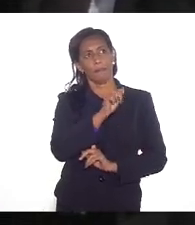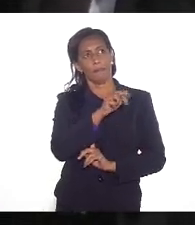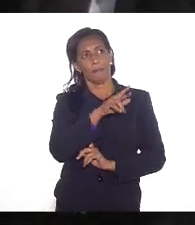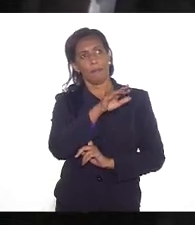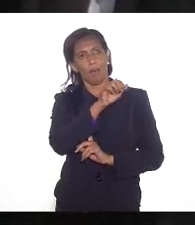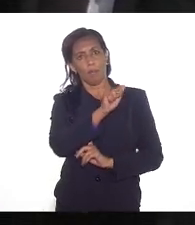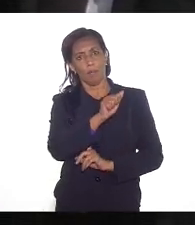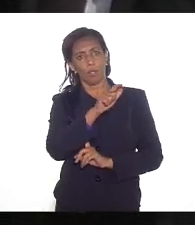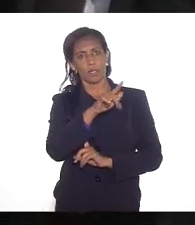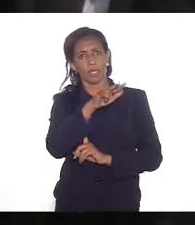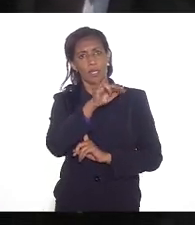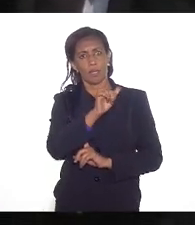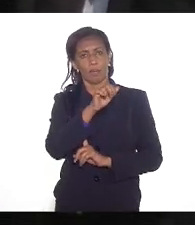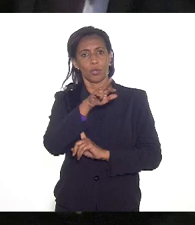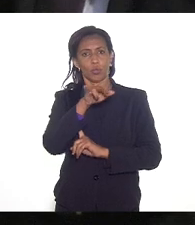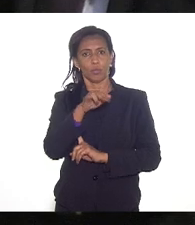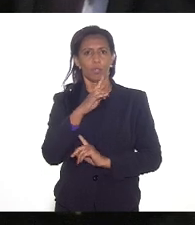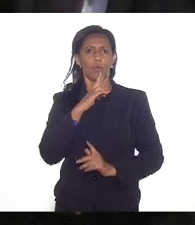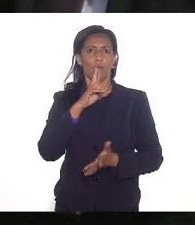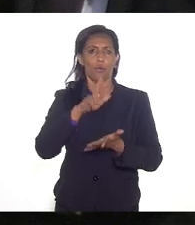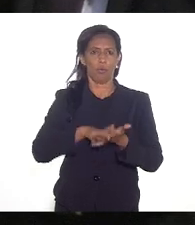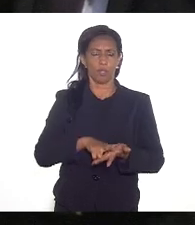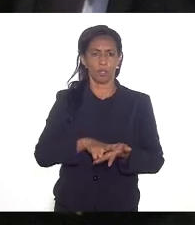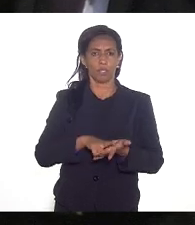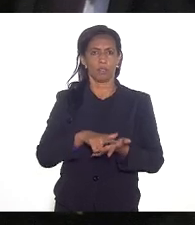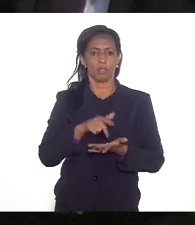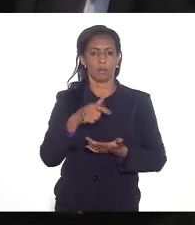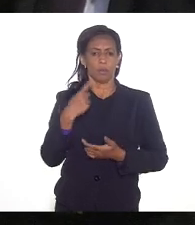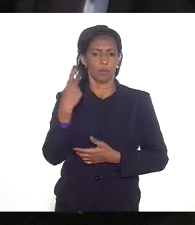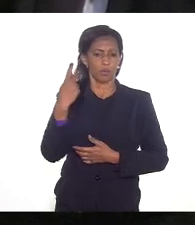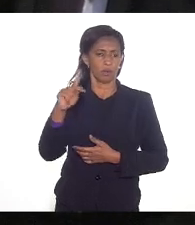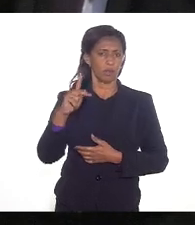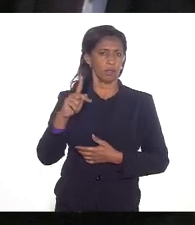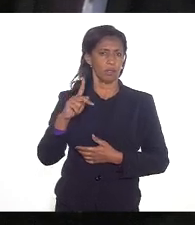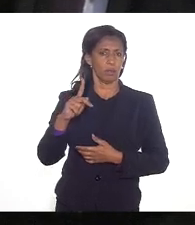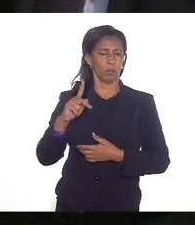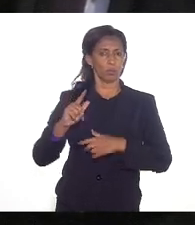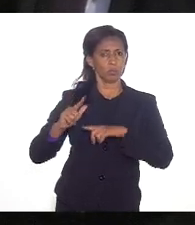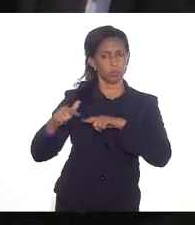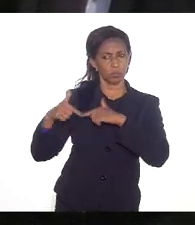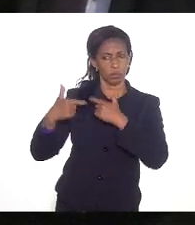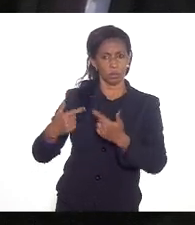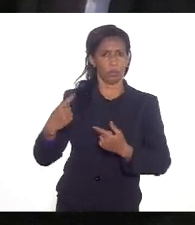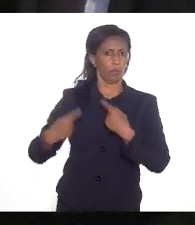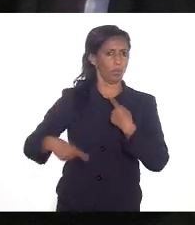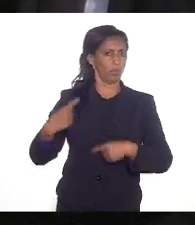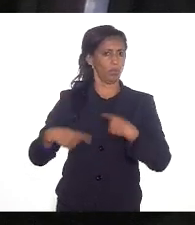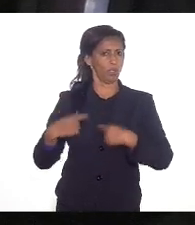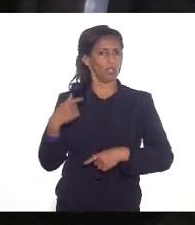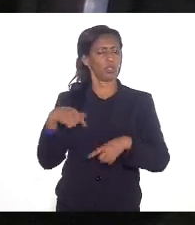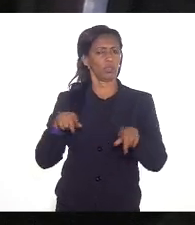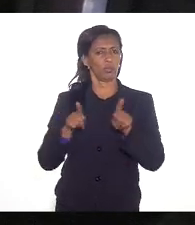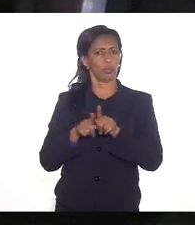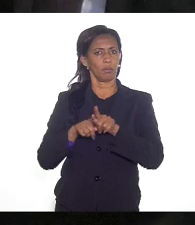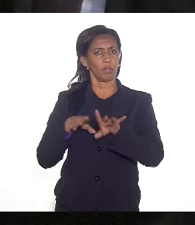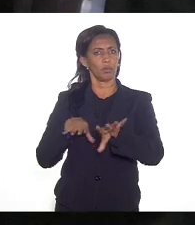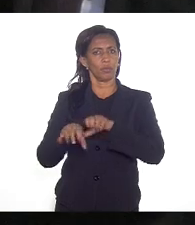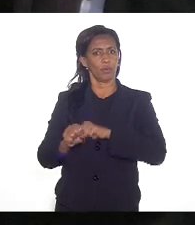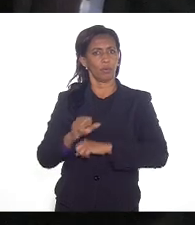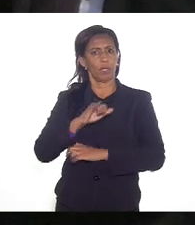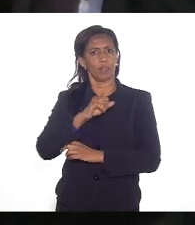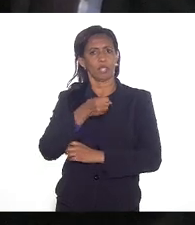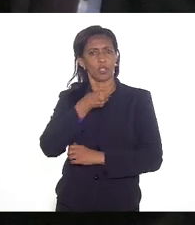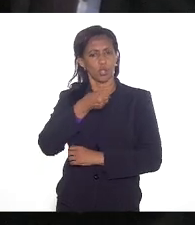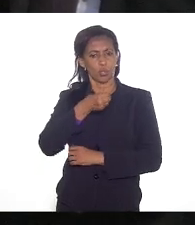Lima sobrinho jornalista reconhecido pelo pelo seu pela sua atuação política Eu também sou formado em Jornalismo